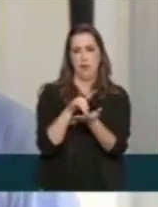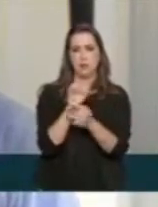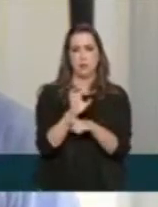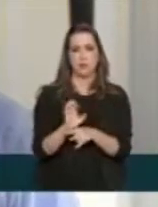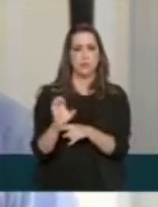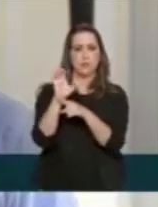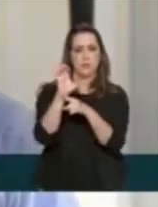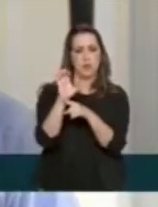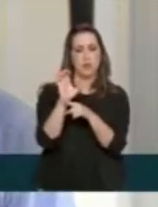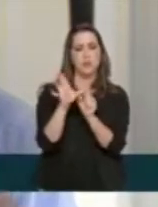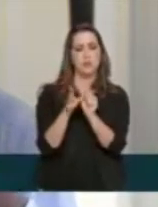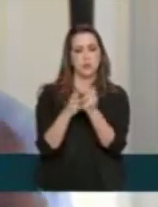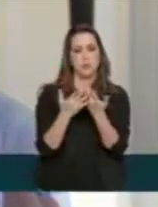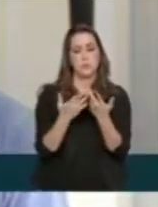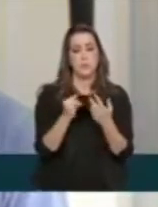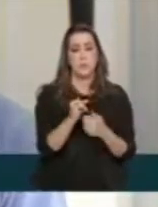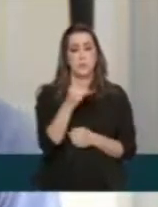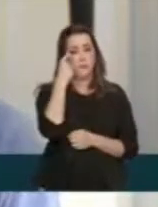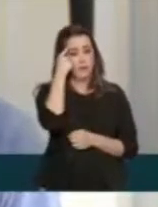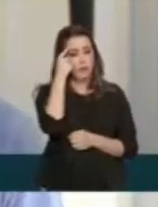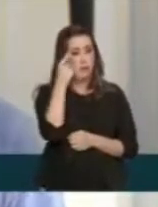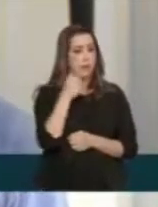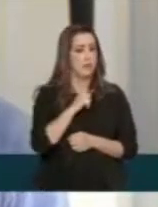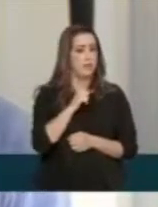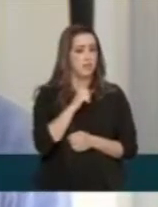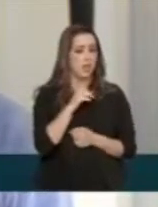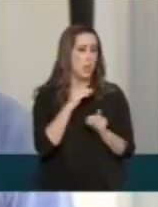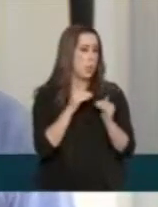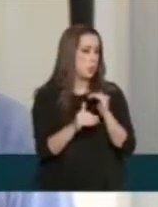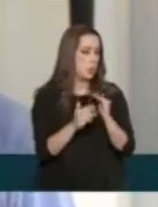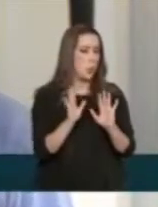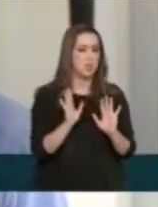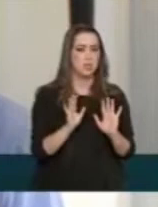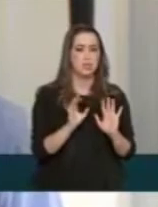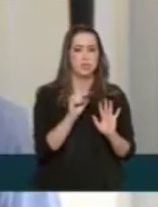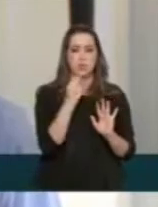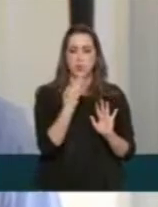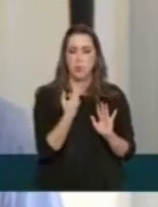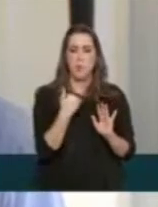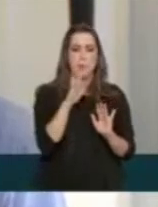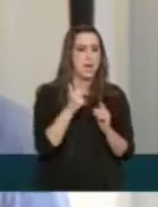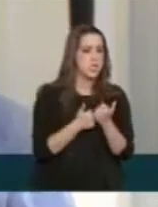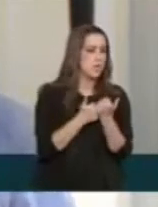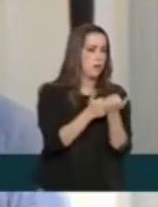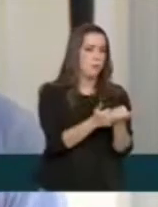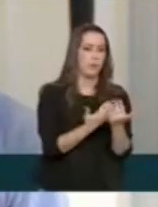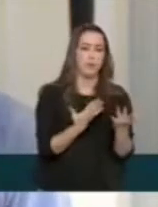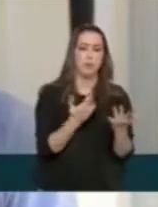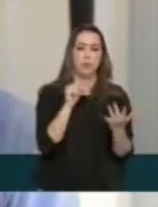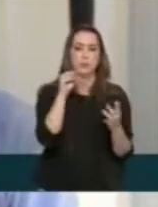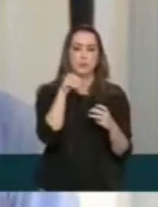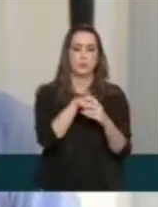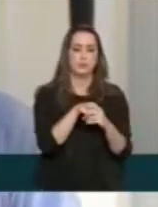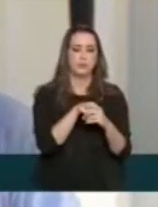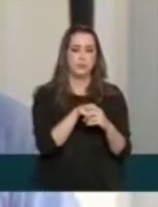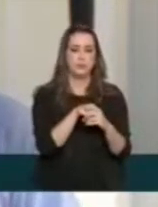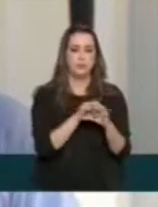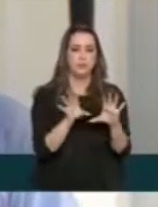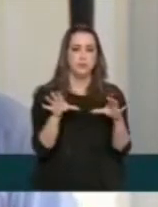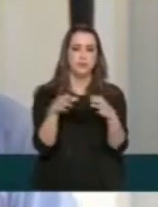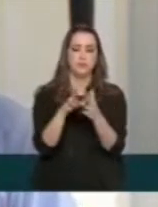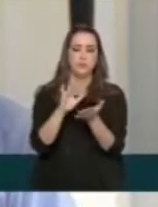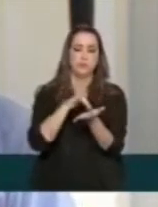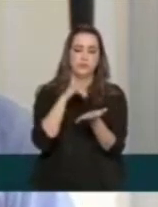os secretários, se essa ideia tem alguma resistência ou mais apoio, né, dentro desse colegiado